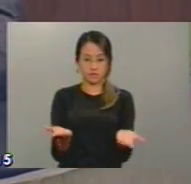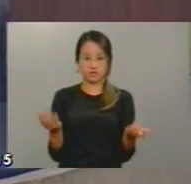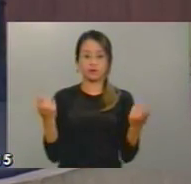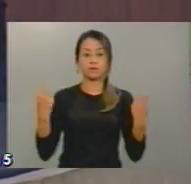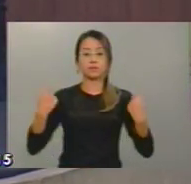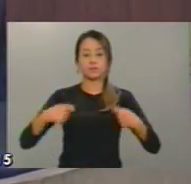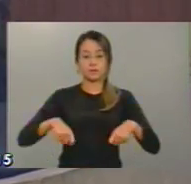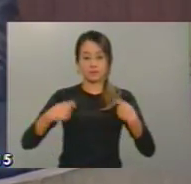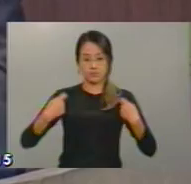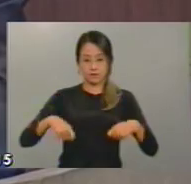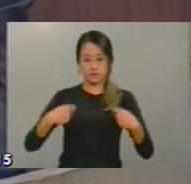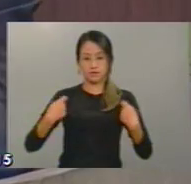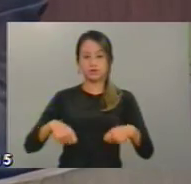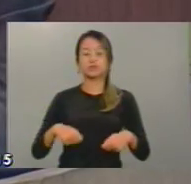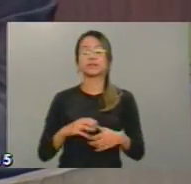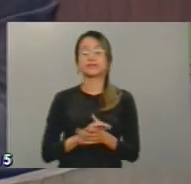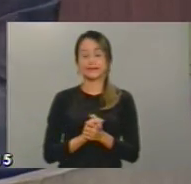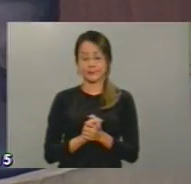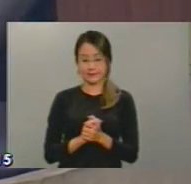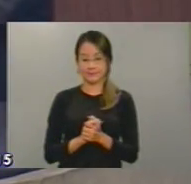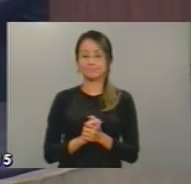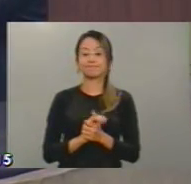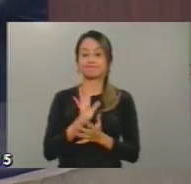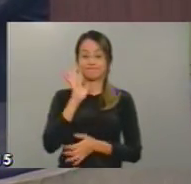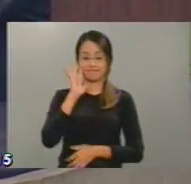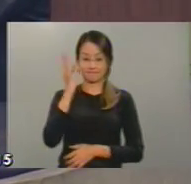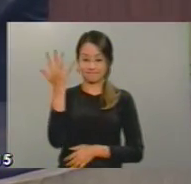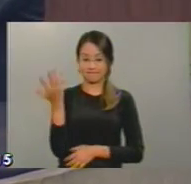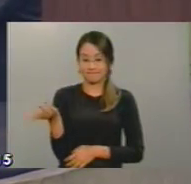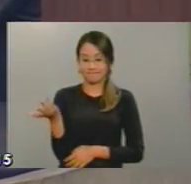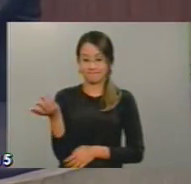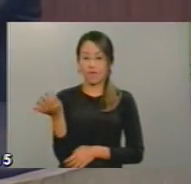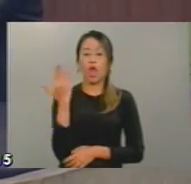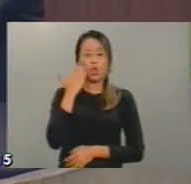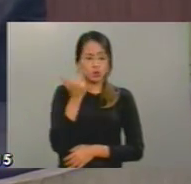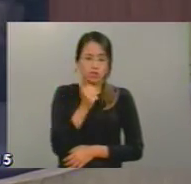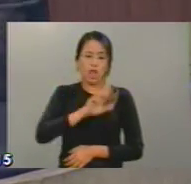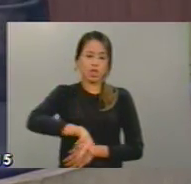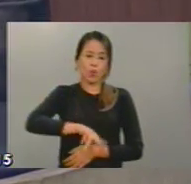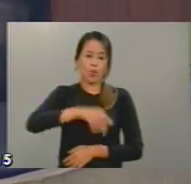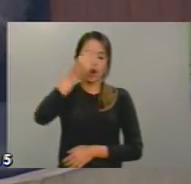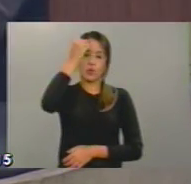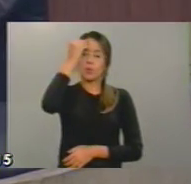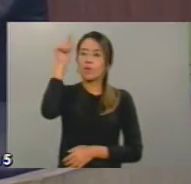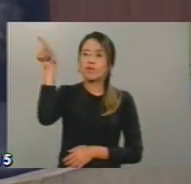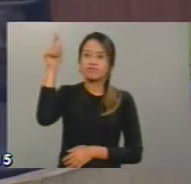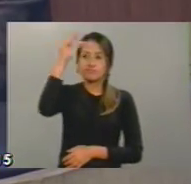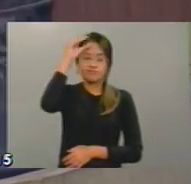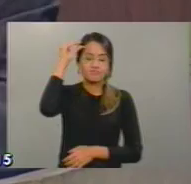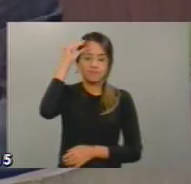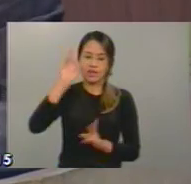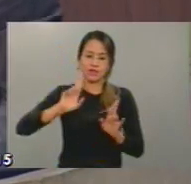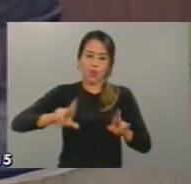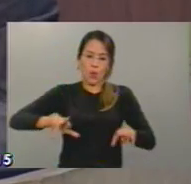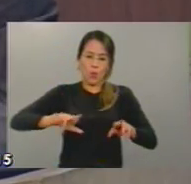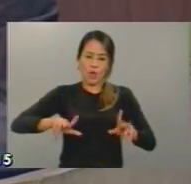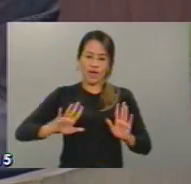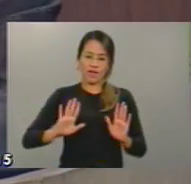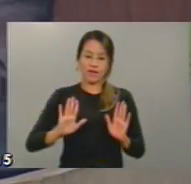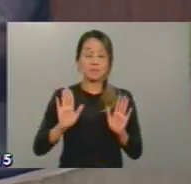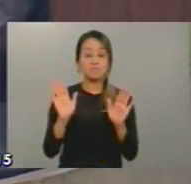ônus e com seus bônus. Portanto, assume com as suas prerrogativas e